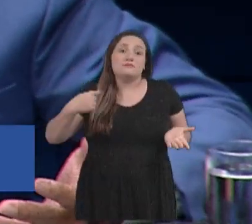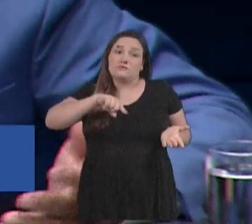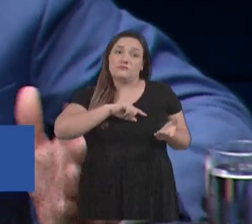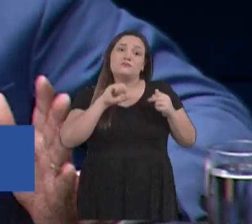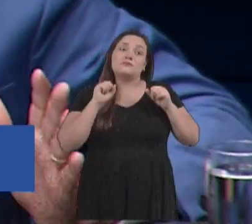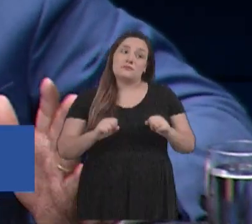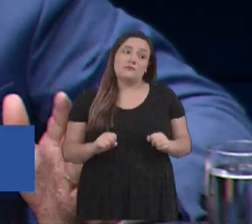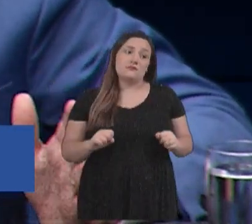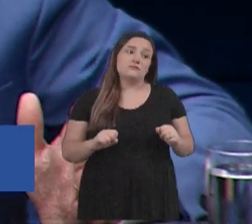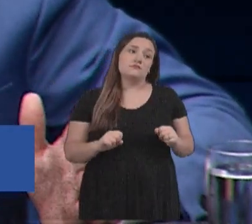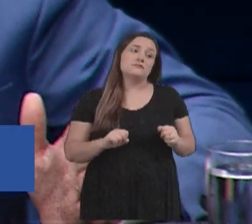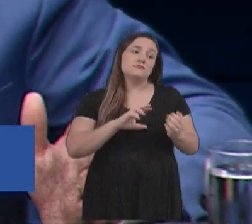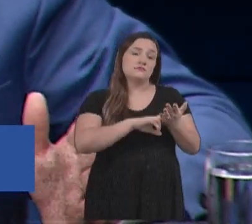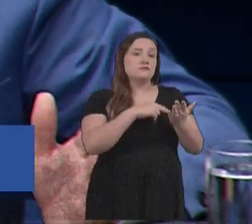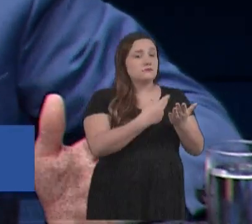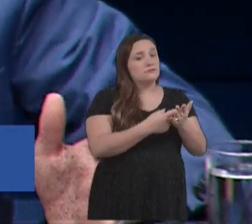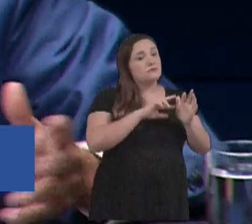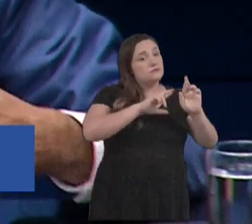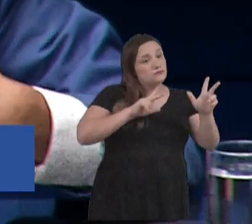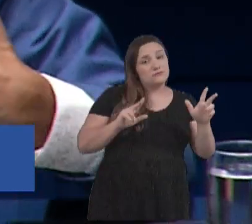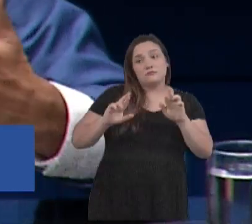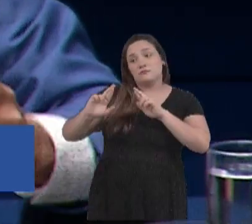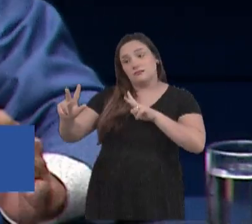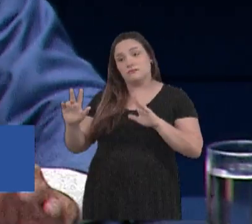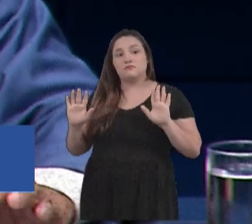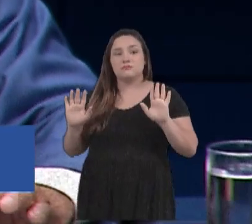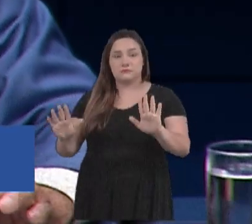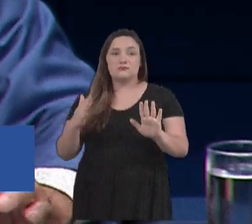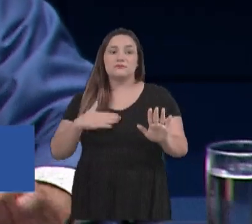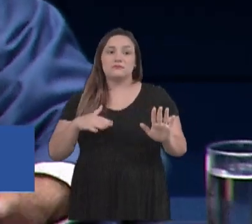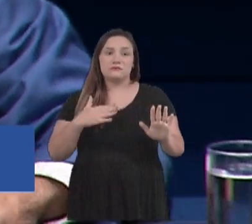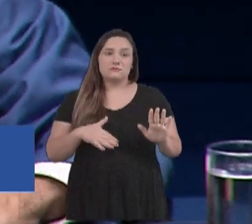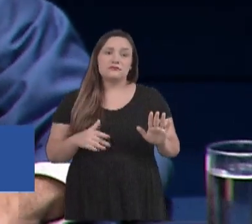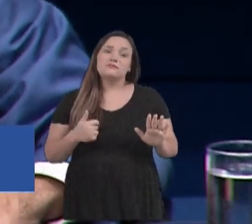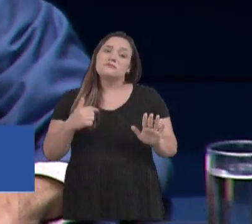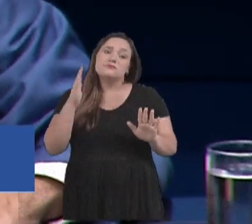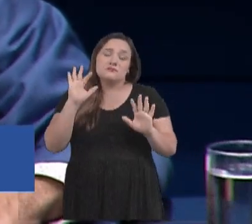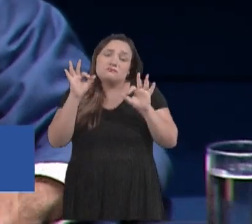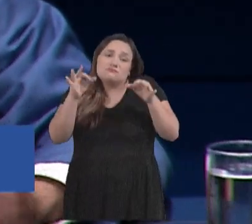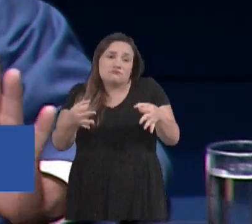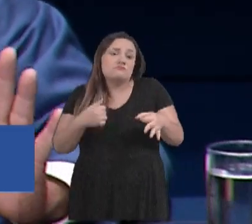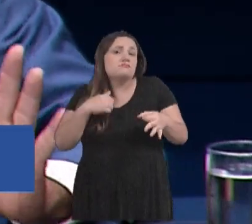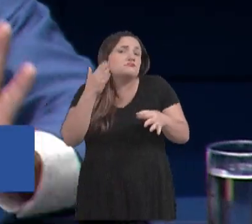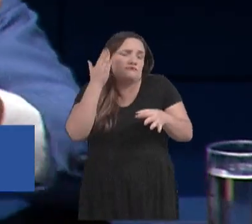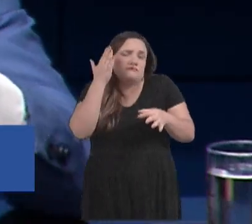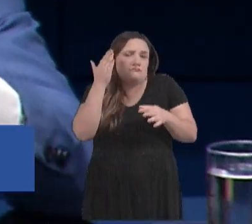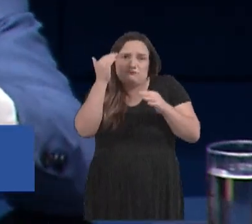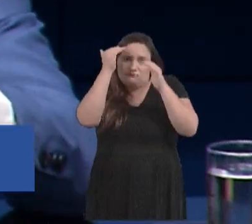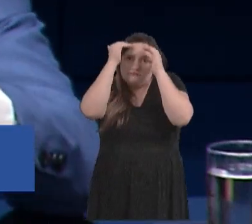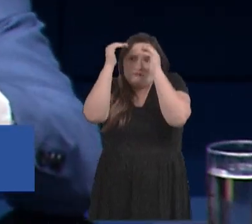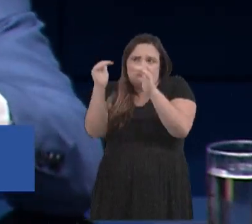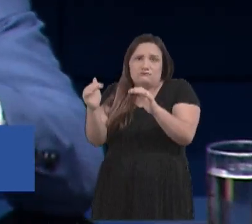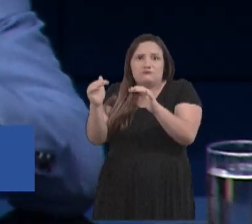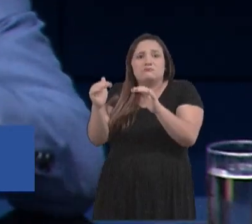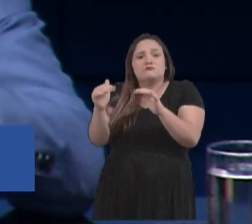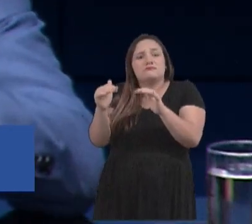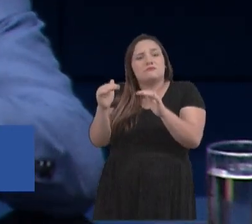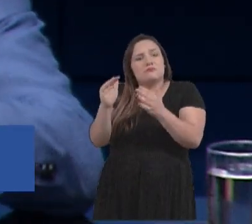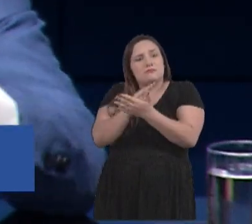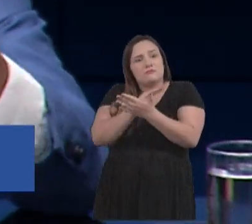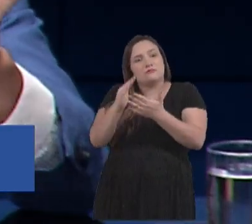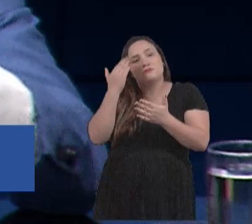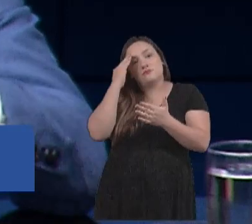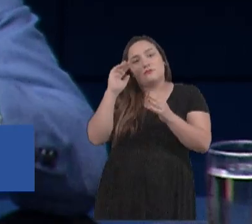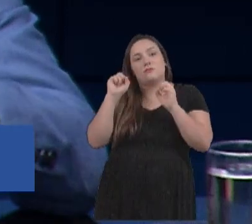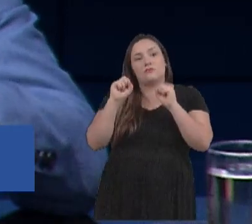alguém entender de um jeito e o outro entender do outro? Então, acho que é bastante legítimo ter esse entendimento. Mas algumas coisas, deputado, tem que ficar